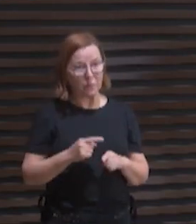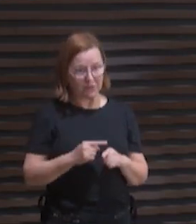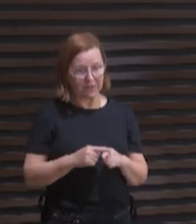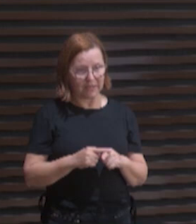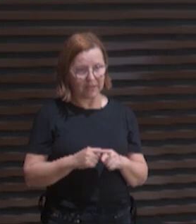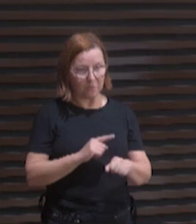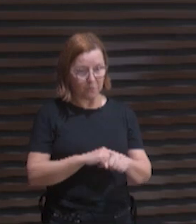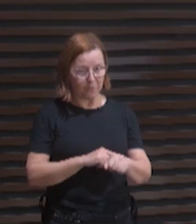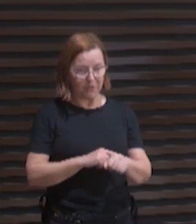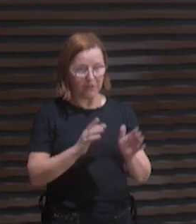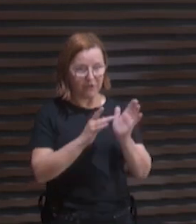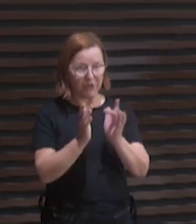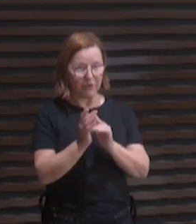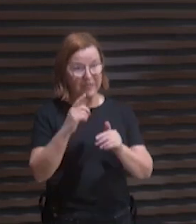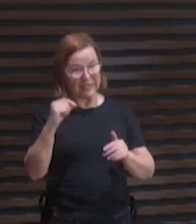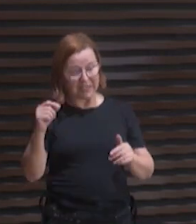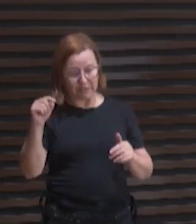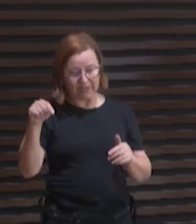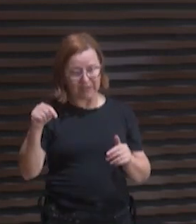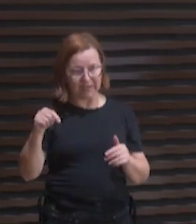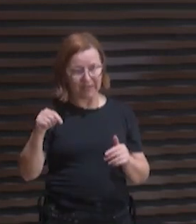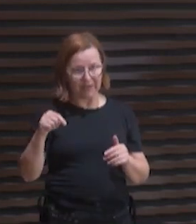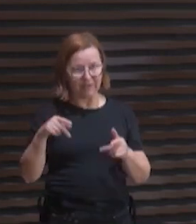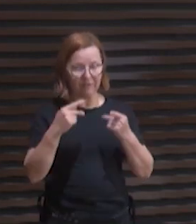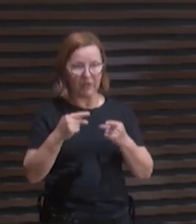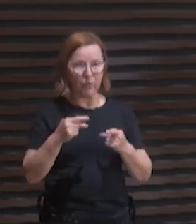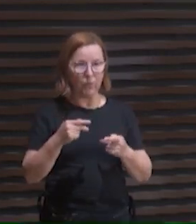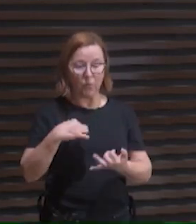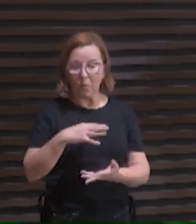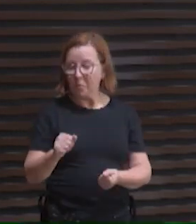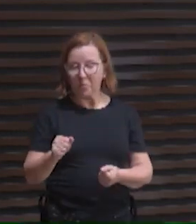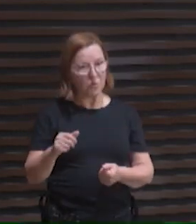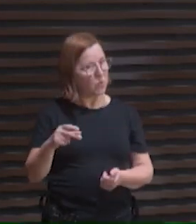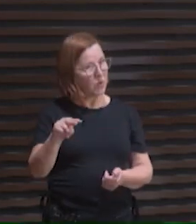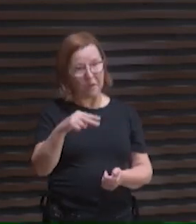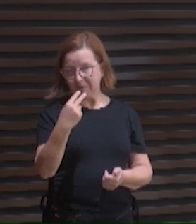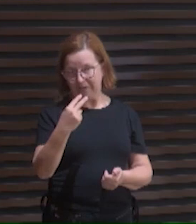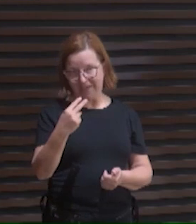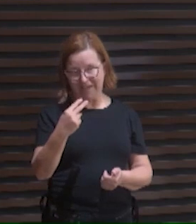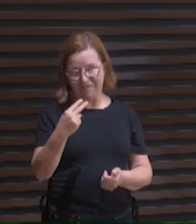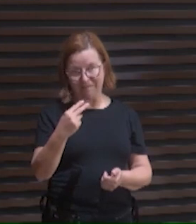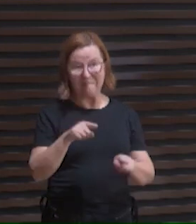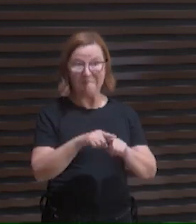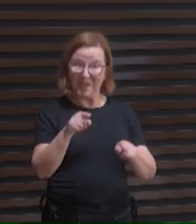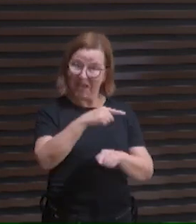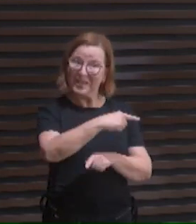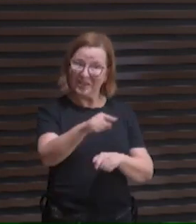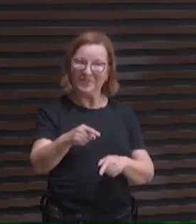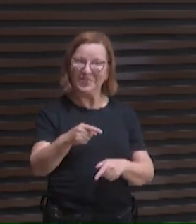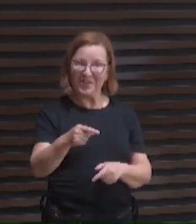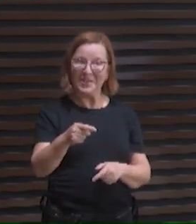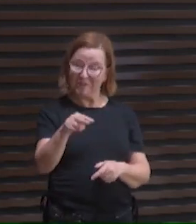saindo daqui, ele disse assim: o mundo não me verá mais, mas vós me vereis, porque